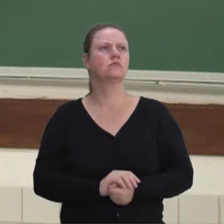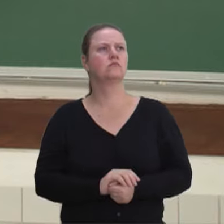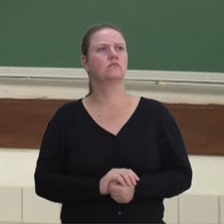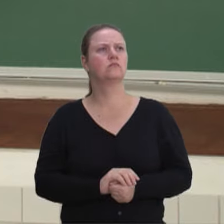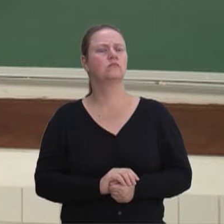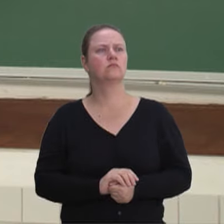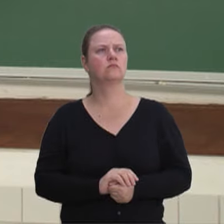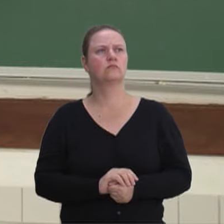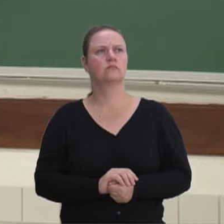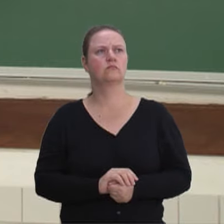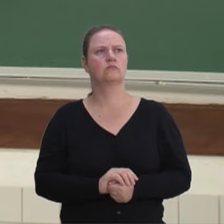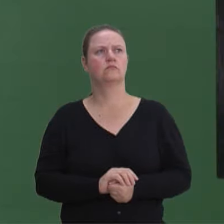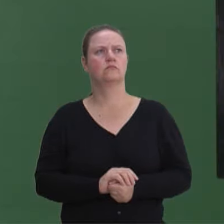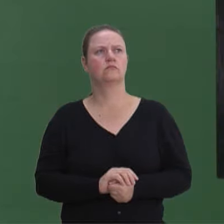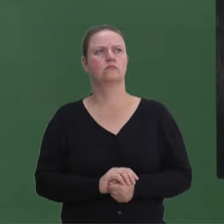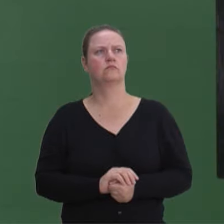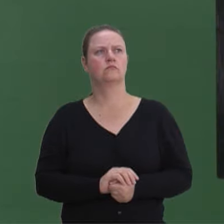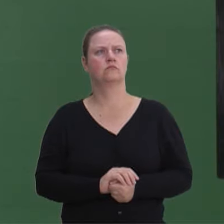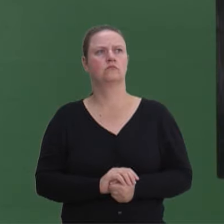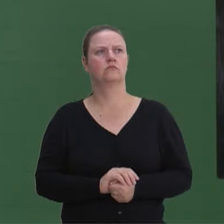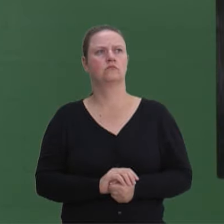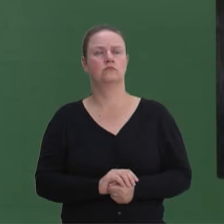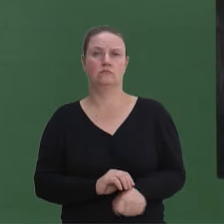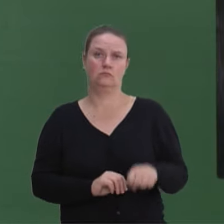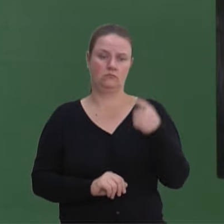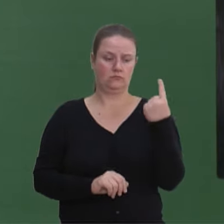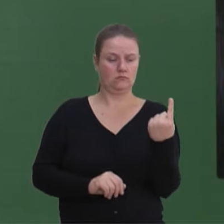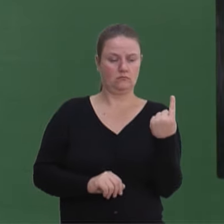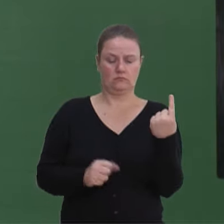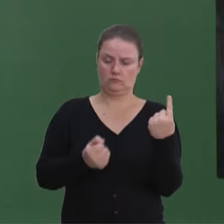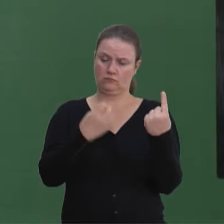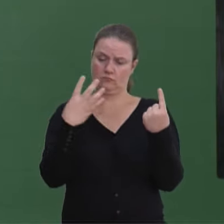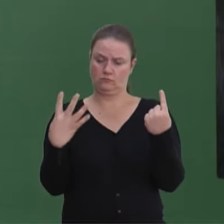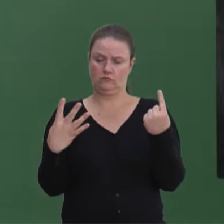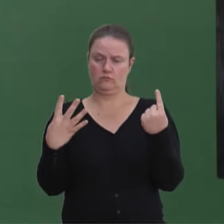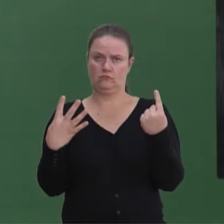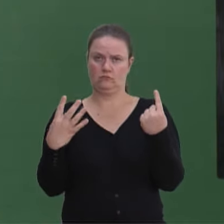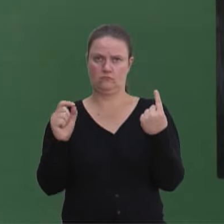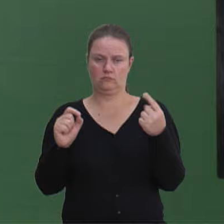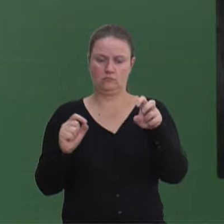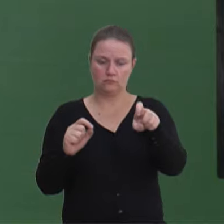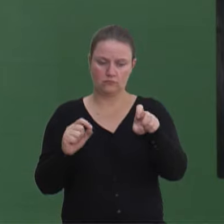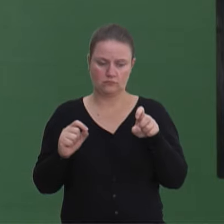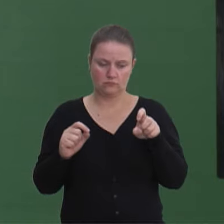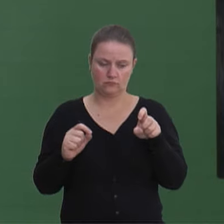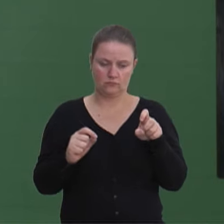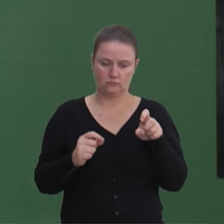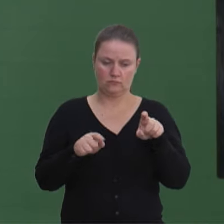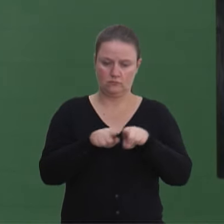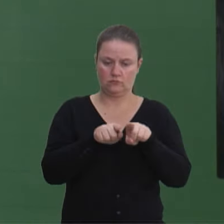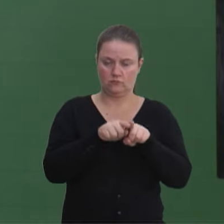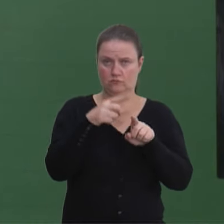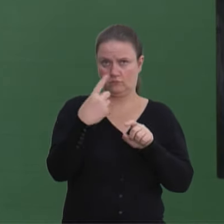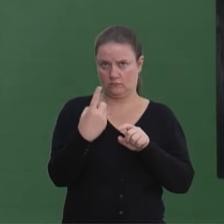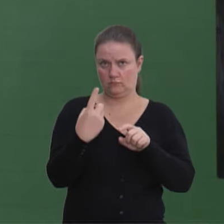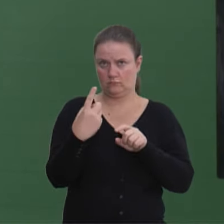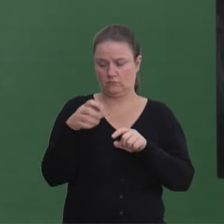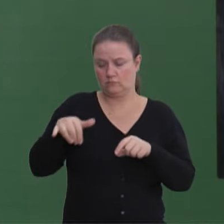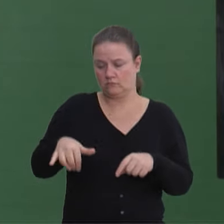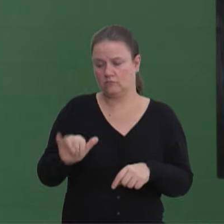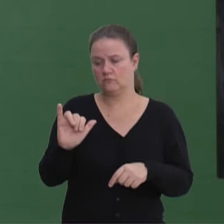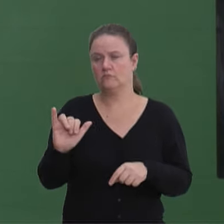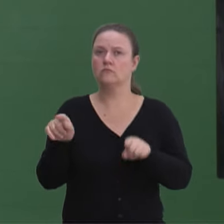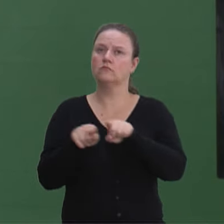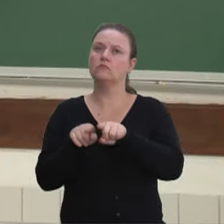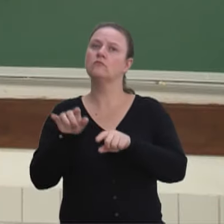meu ponto, 1 e 4. Meu x é 1 e meu y é 4. A